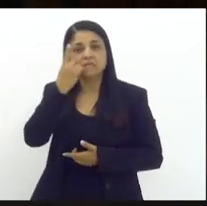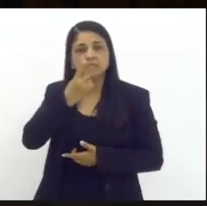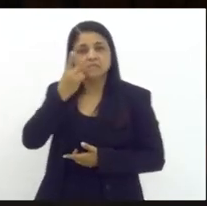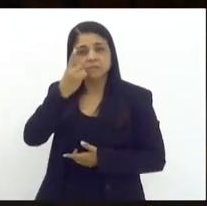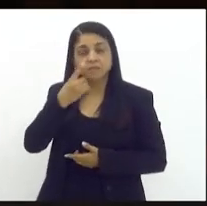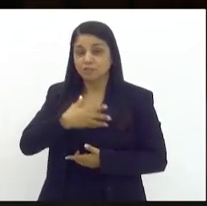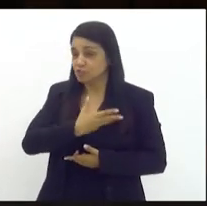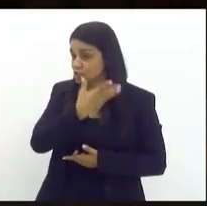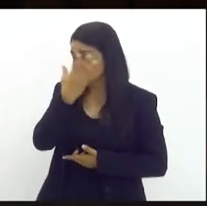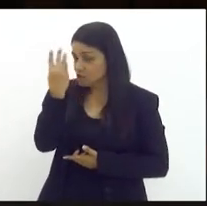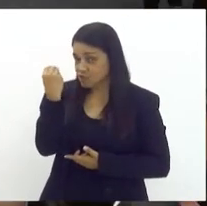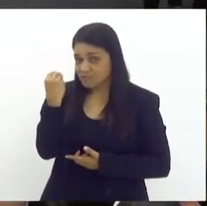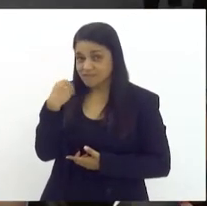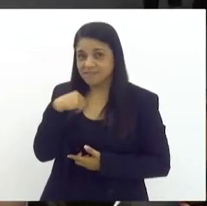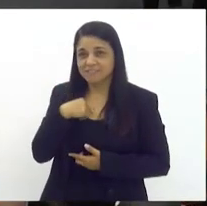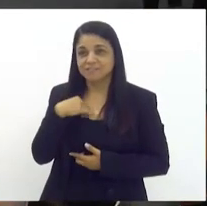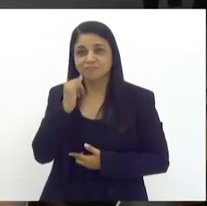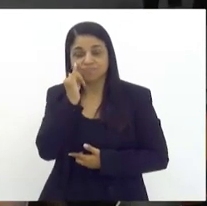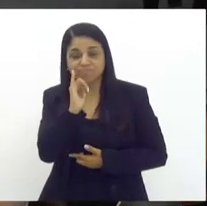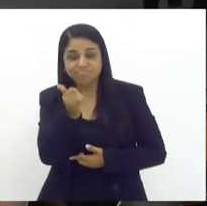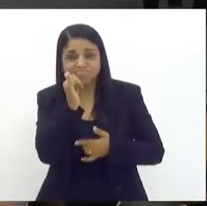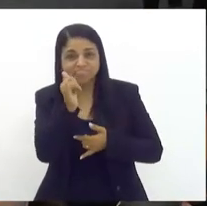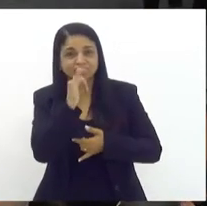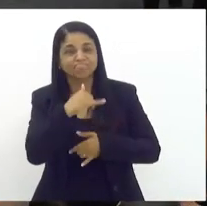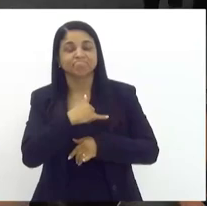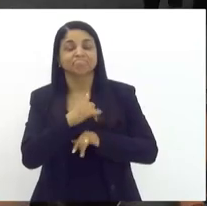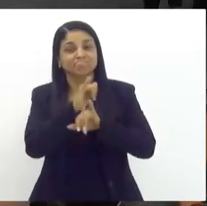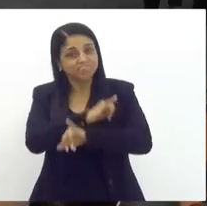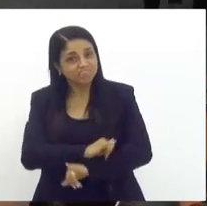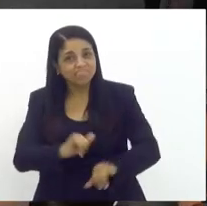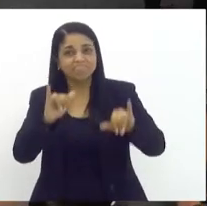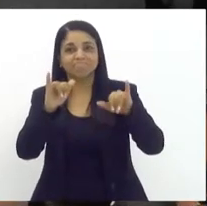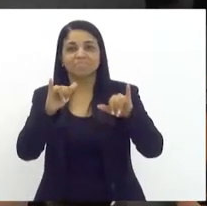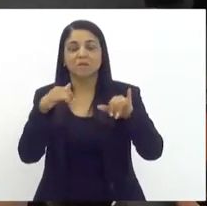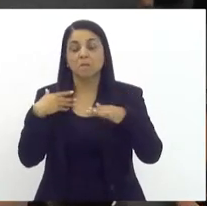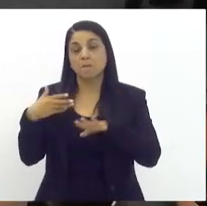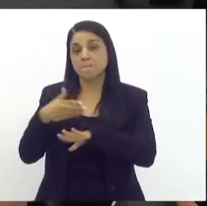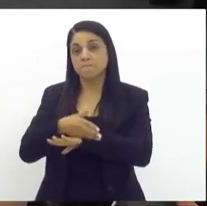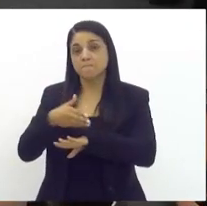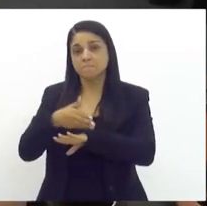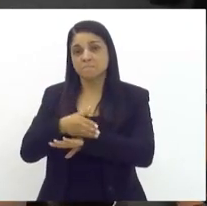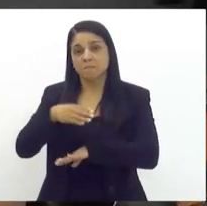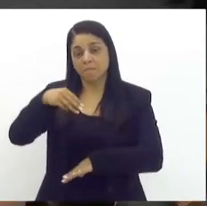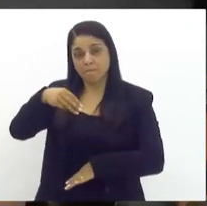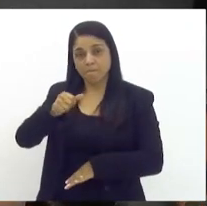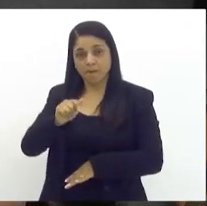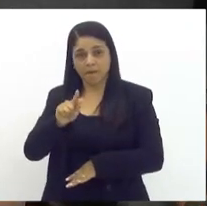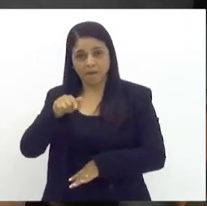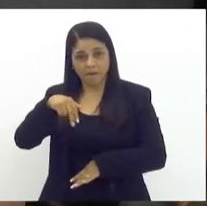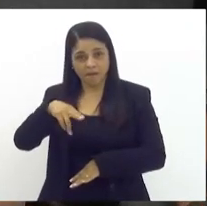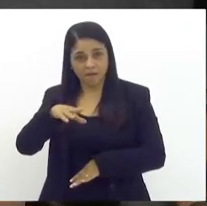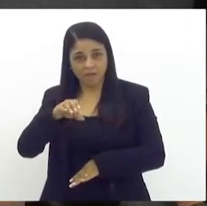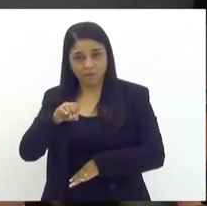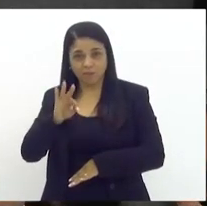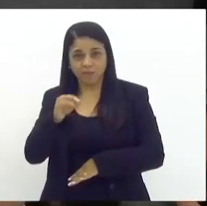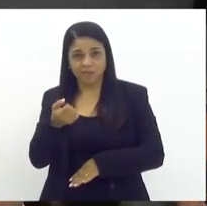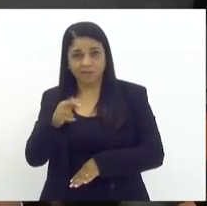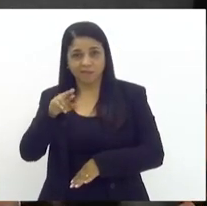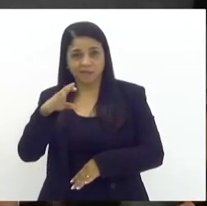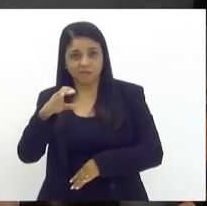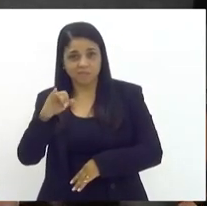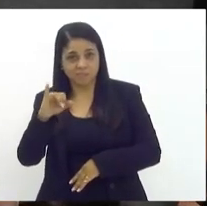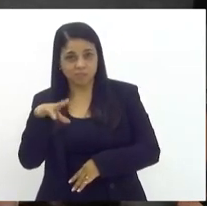esqueci só de fazer um anúncio ou tá presente o Magno Tarcísio presidente da